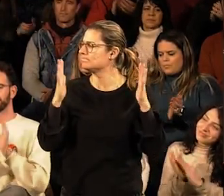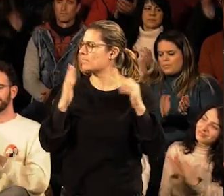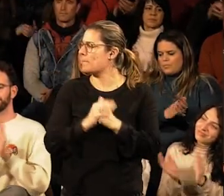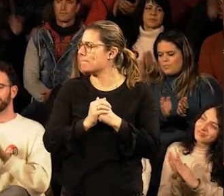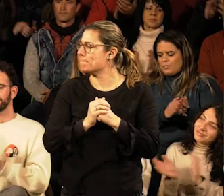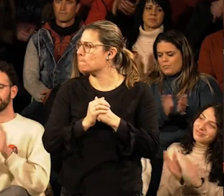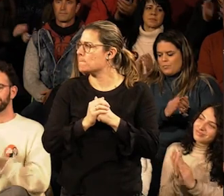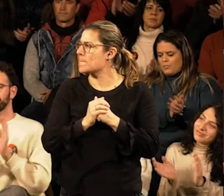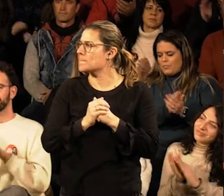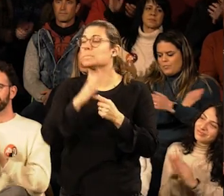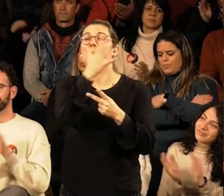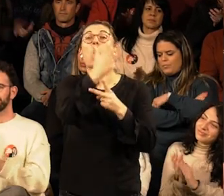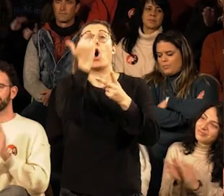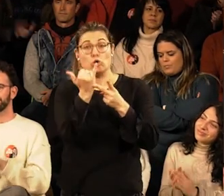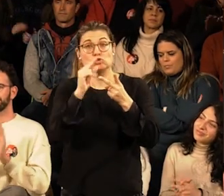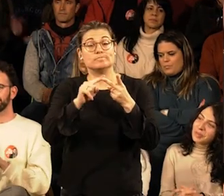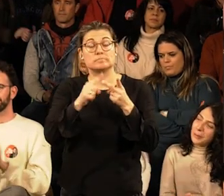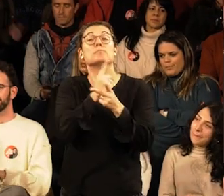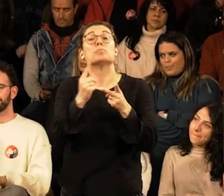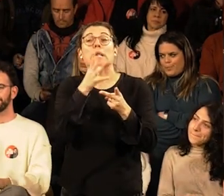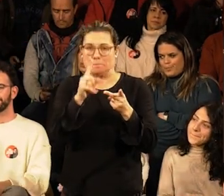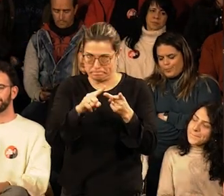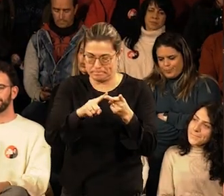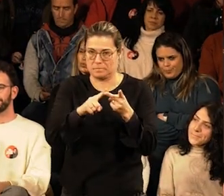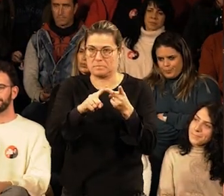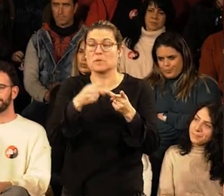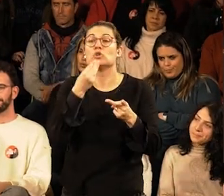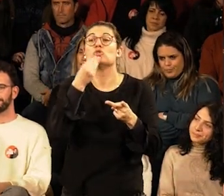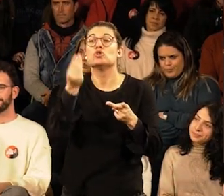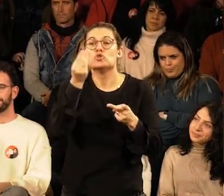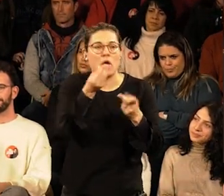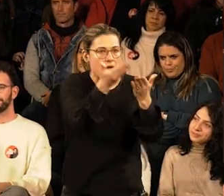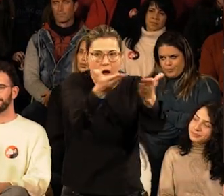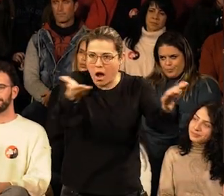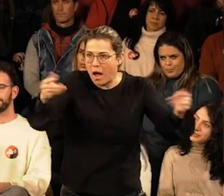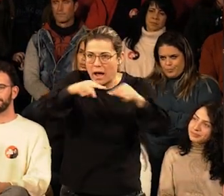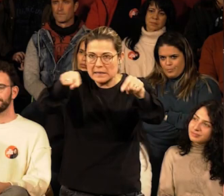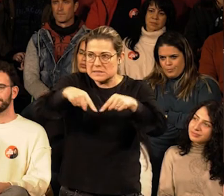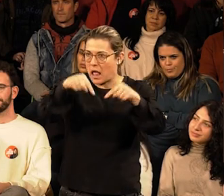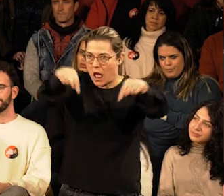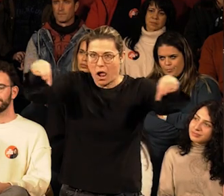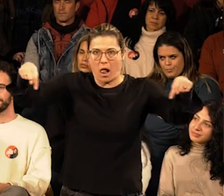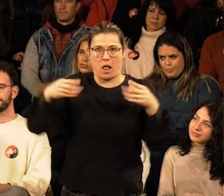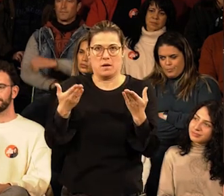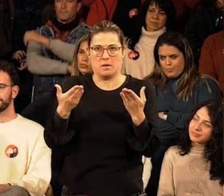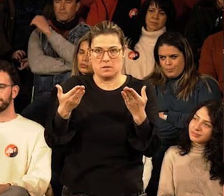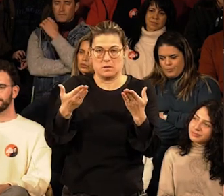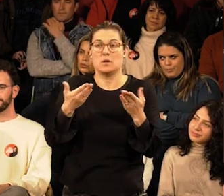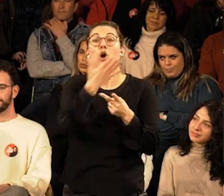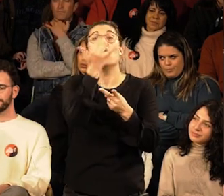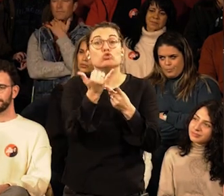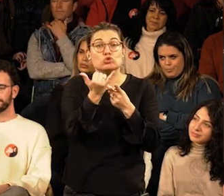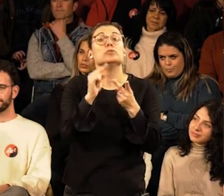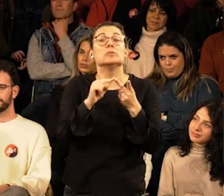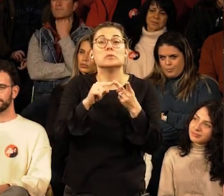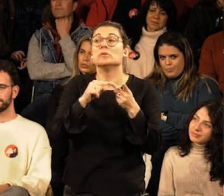razão umaa razão S os J que estãoa sal segunda razão